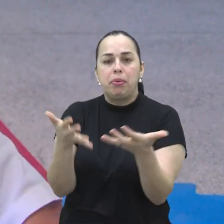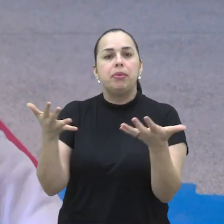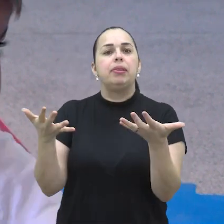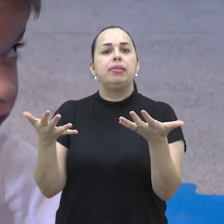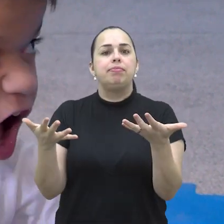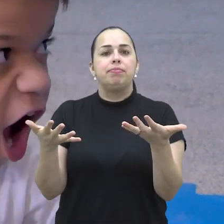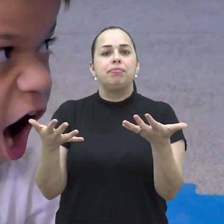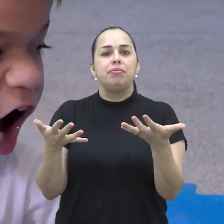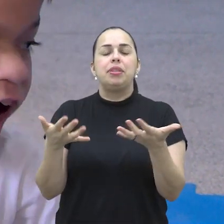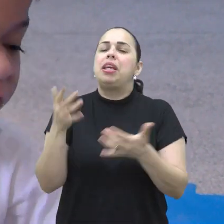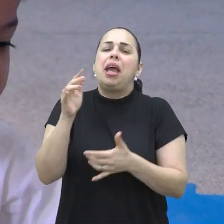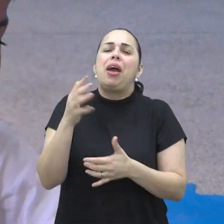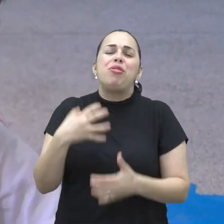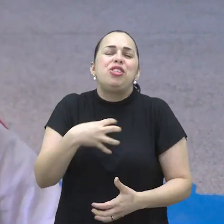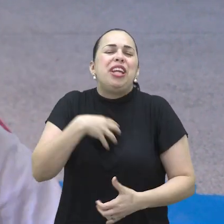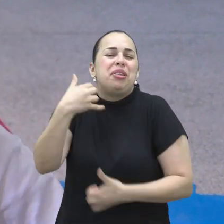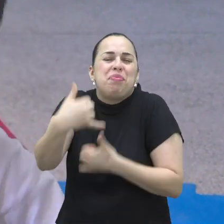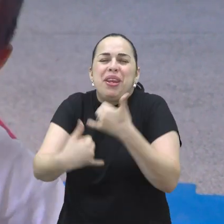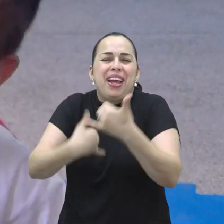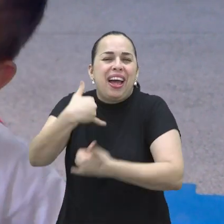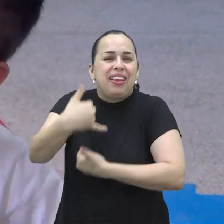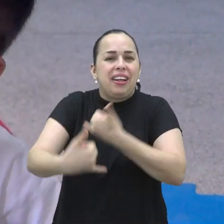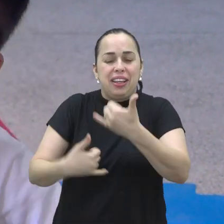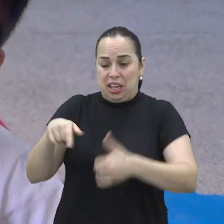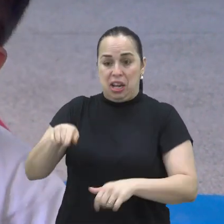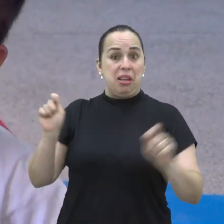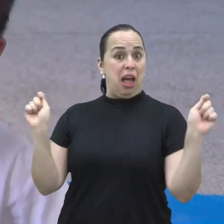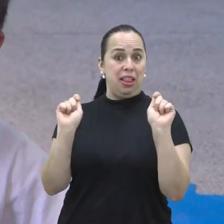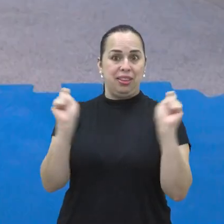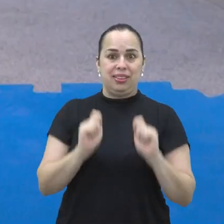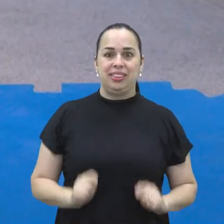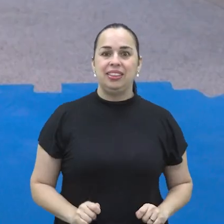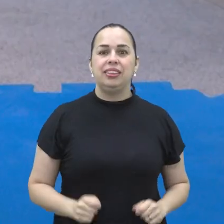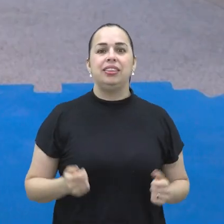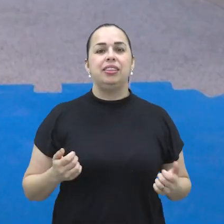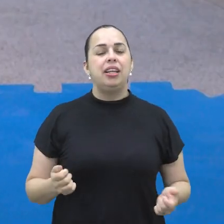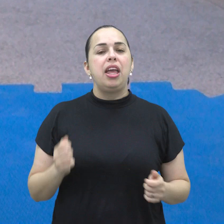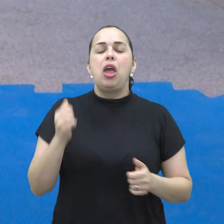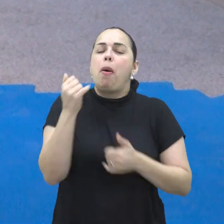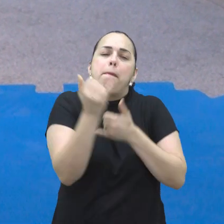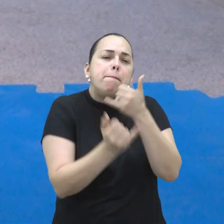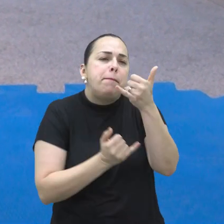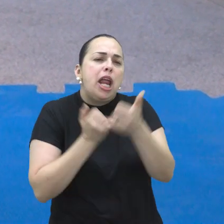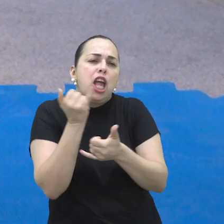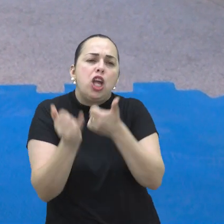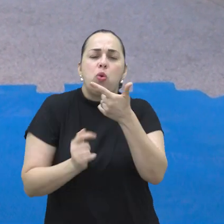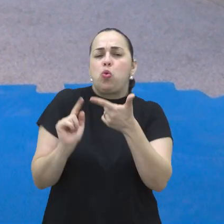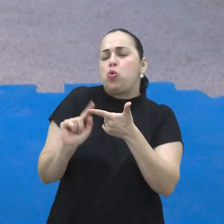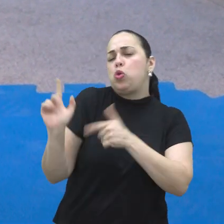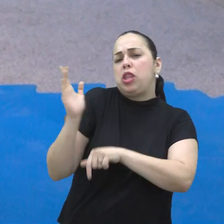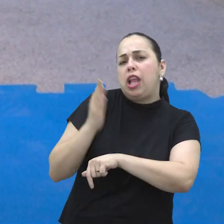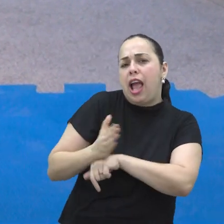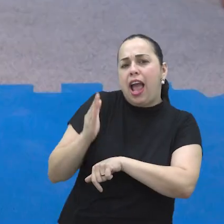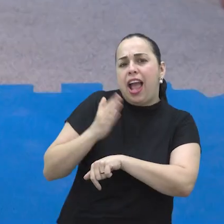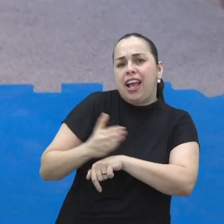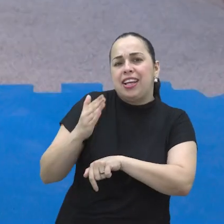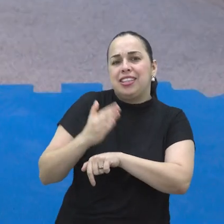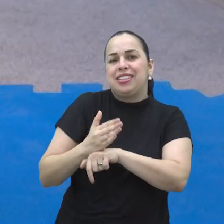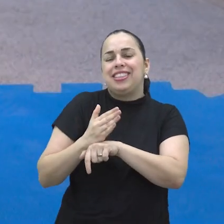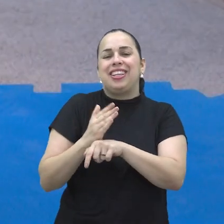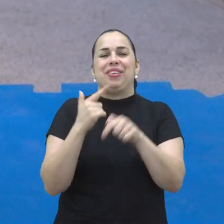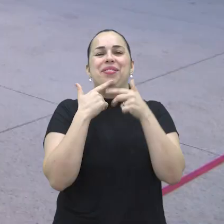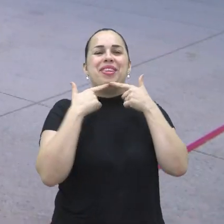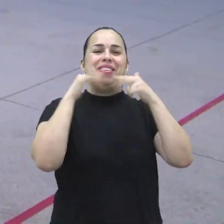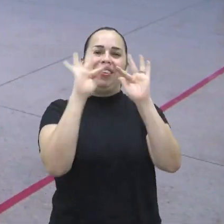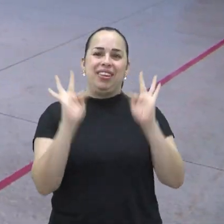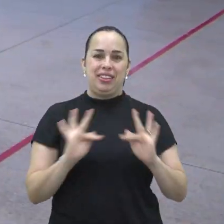né? E é brincando, né? Então eles adoram. Brinco, treino, é muito